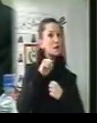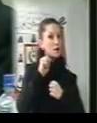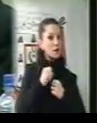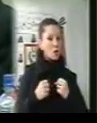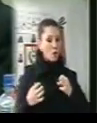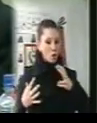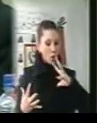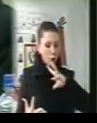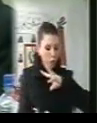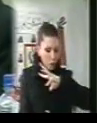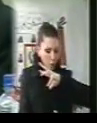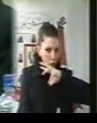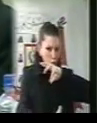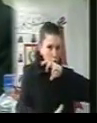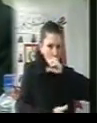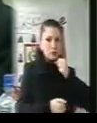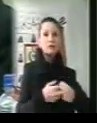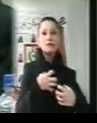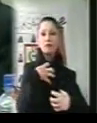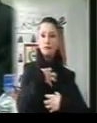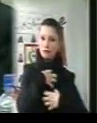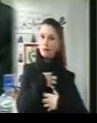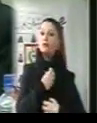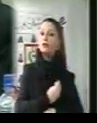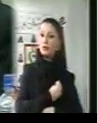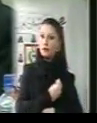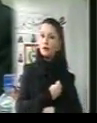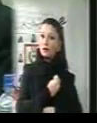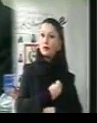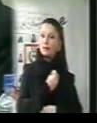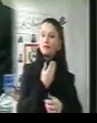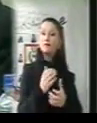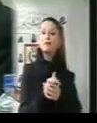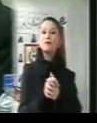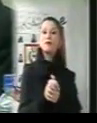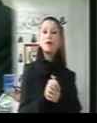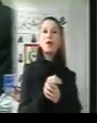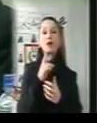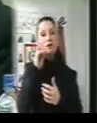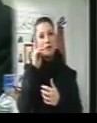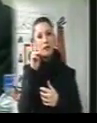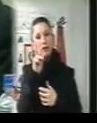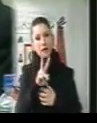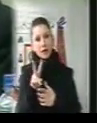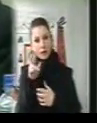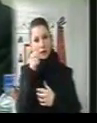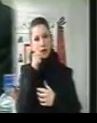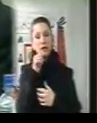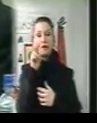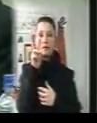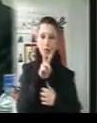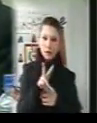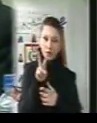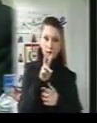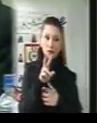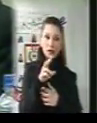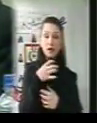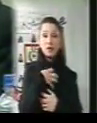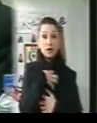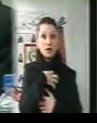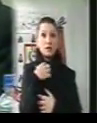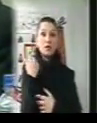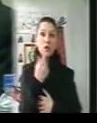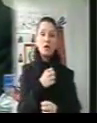de vidas querendo ser bem tratadas. Senhores vereadores e vereadoras, é desta forma que